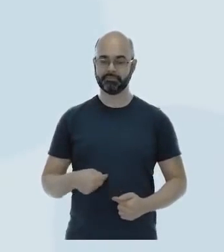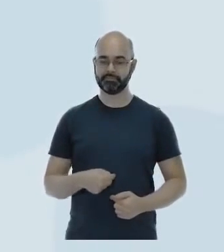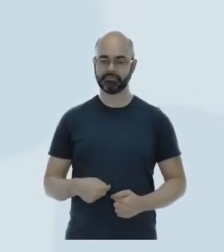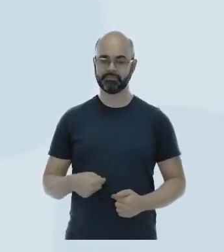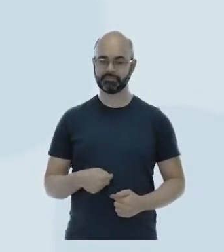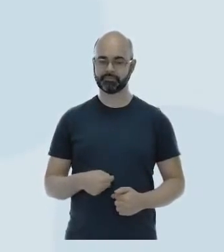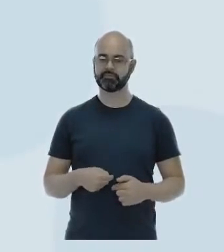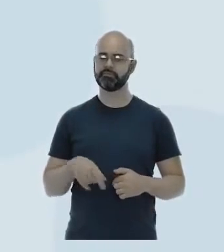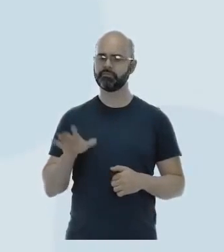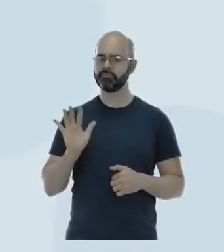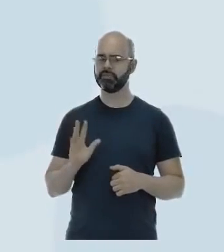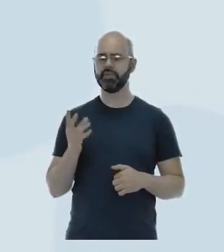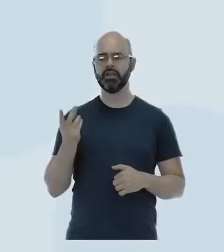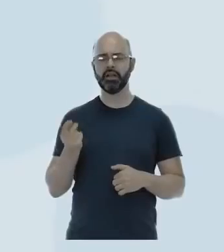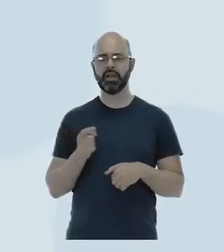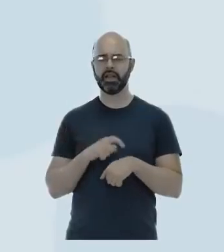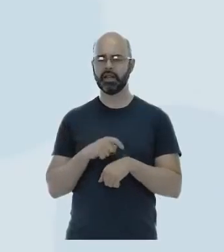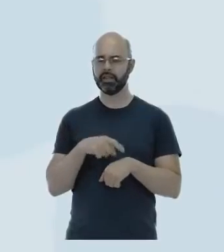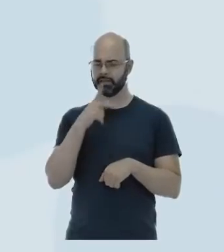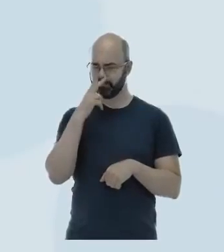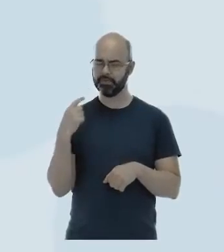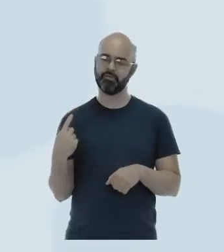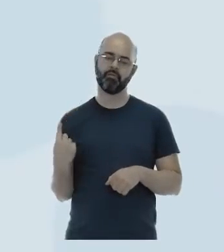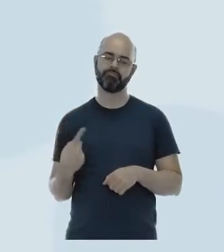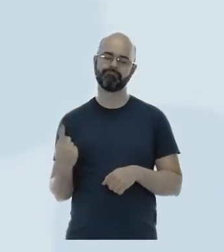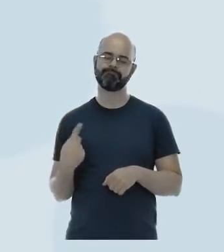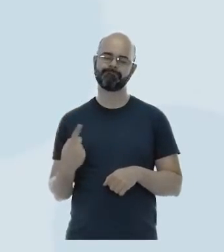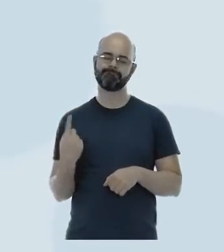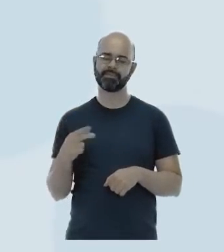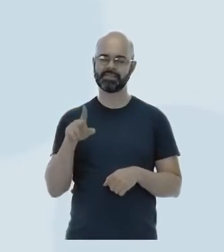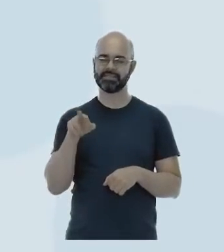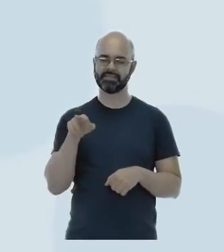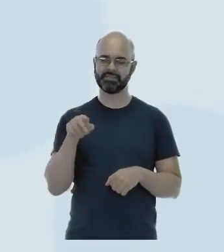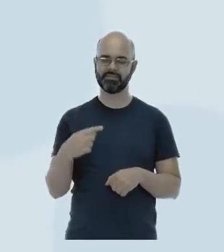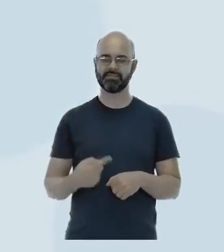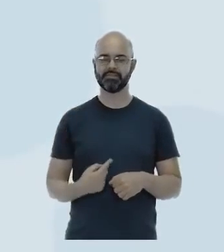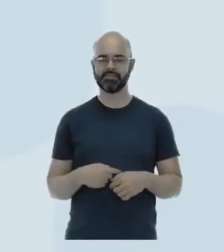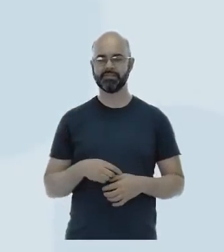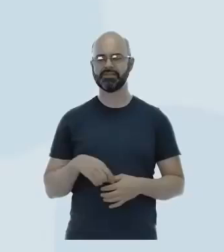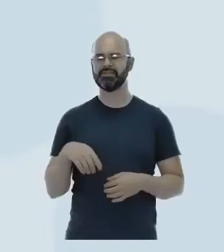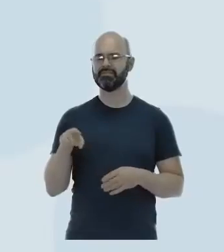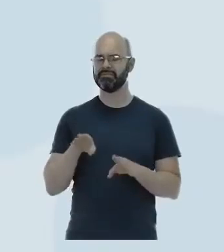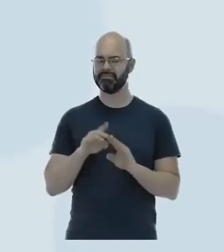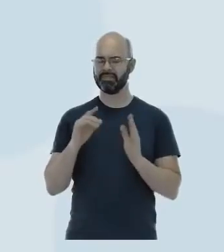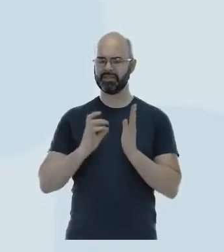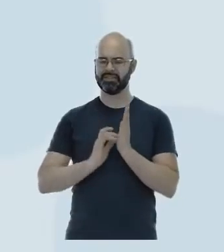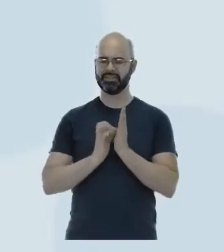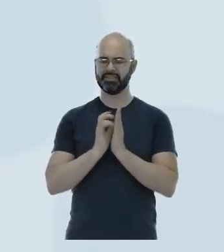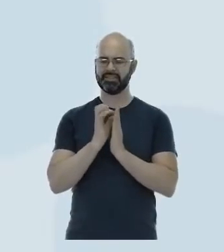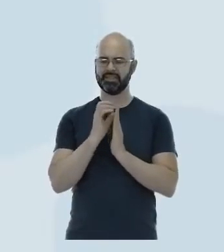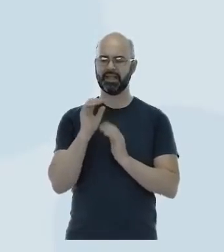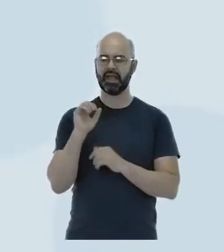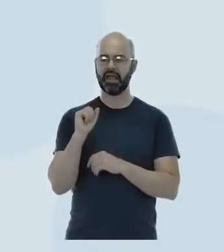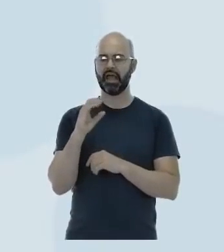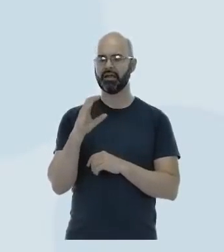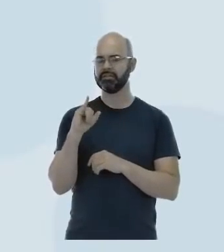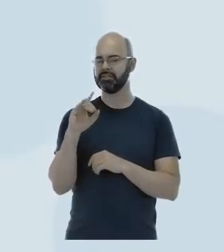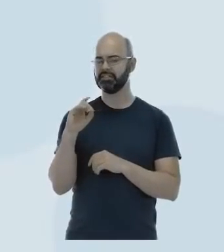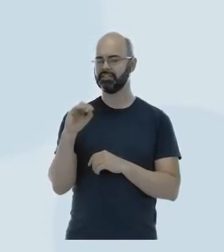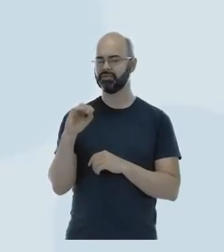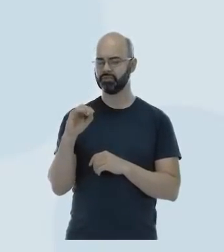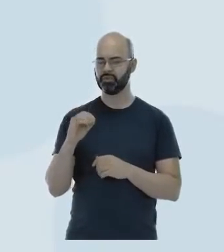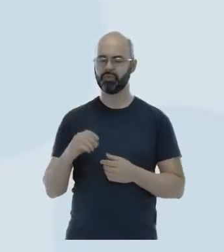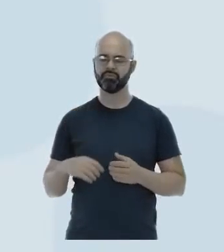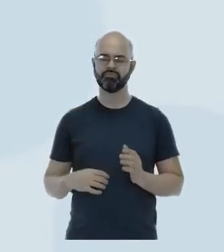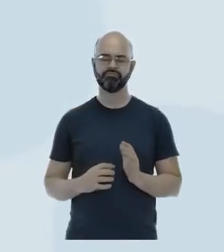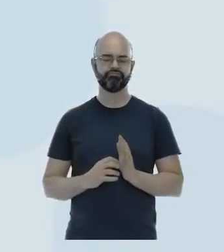por muito tempo, é como se fosse um liquidificador natural. Então vai ter enzimas aí, vai ter ácido clorídrico e tal. E para